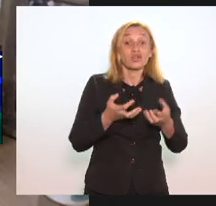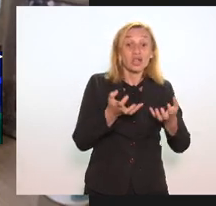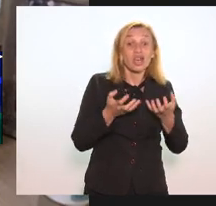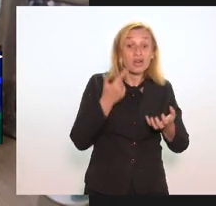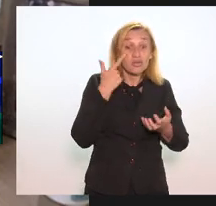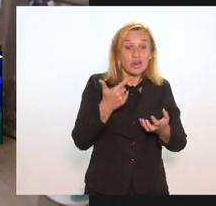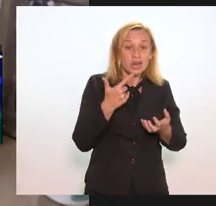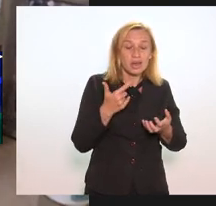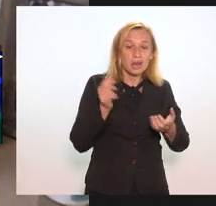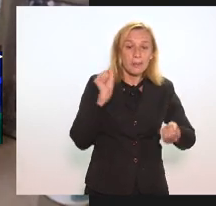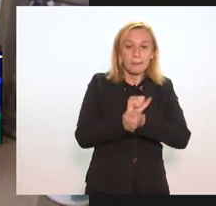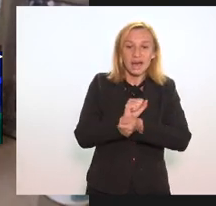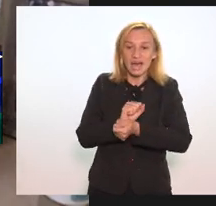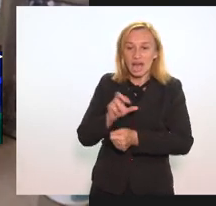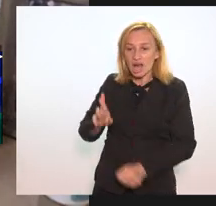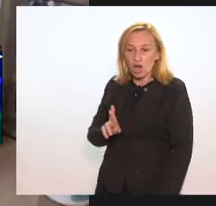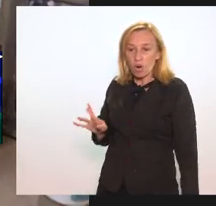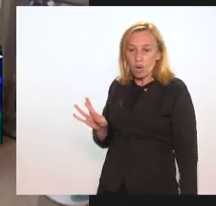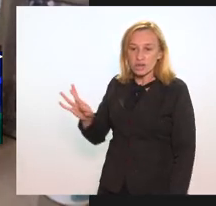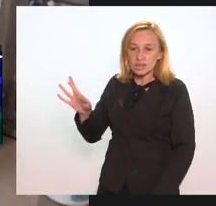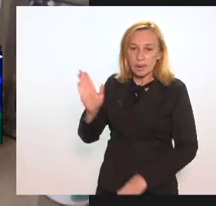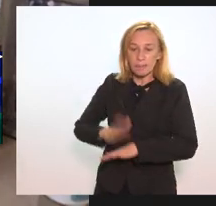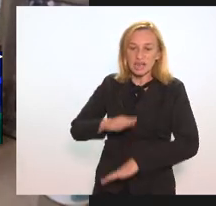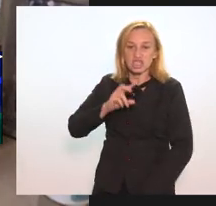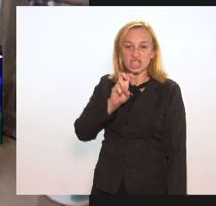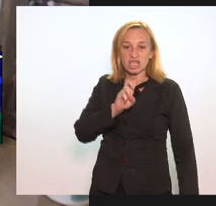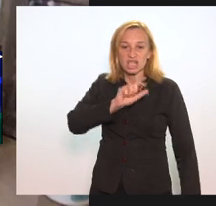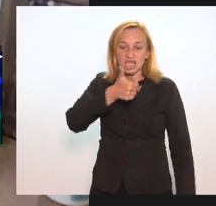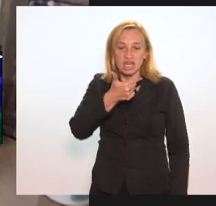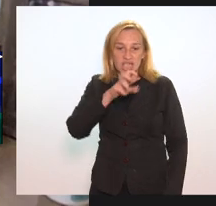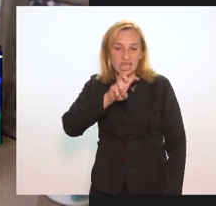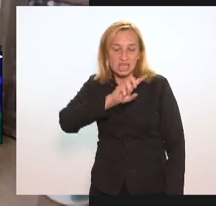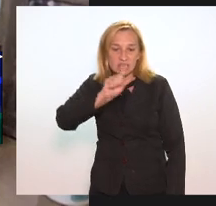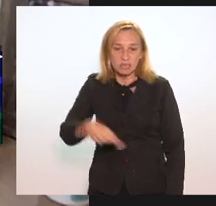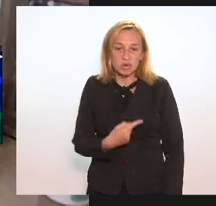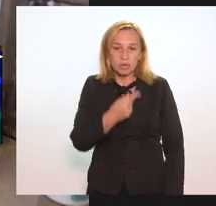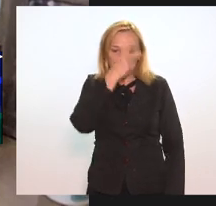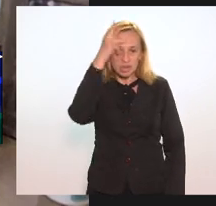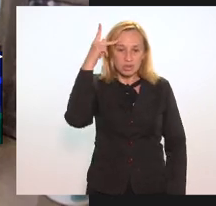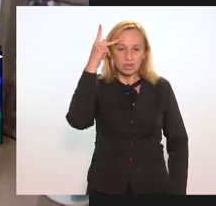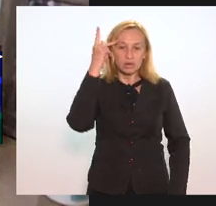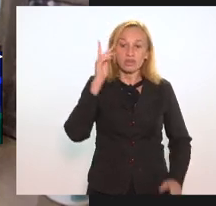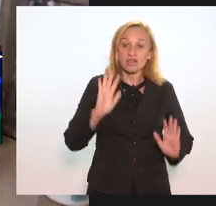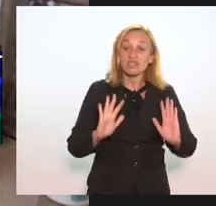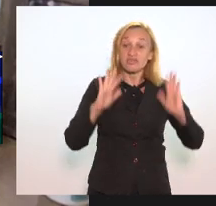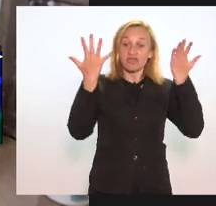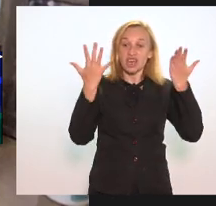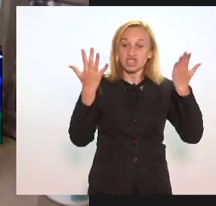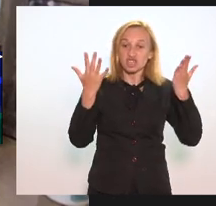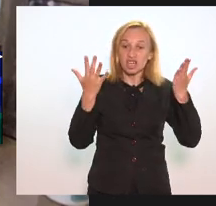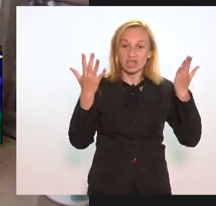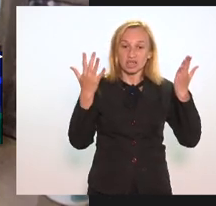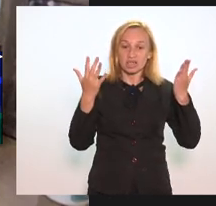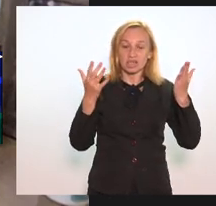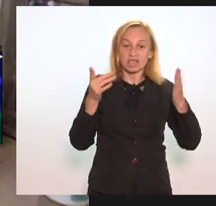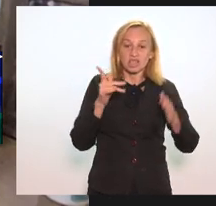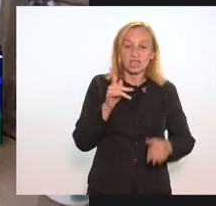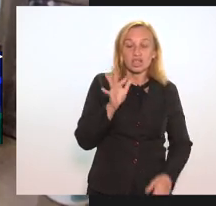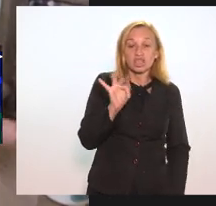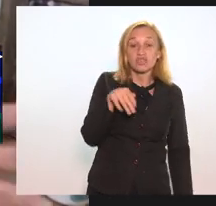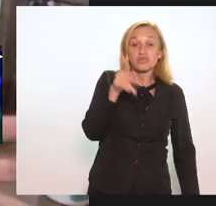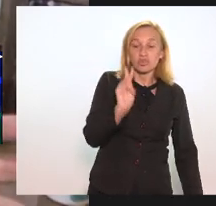ver para a roça e com mais de 15 mil pessoas reunindo todo final de semana vai fazer um vai ficar entregando droga